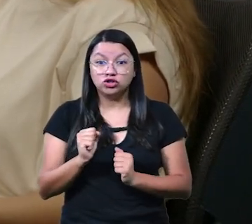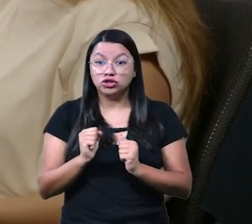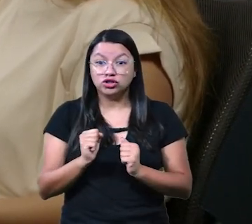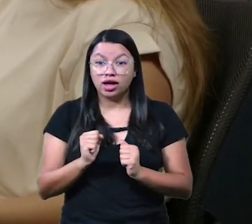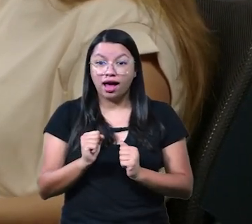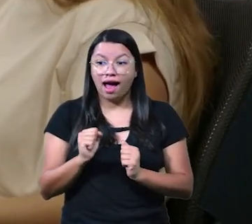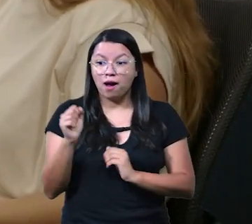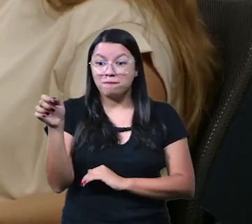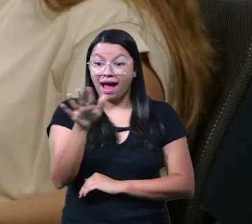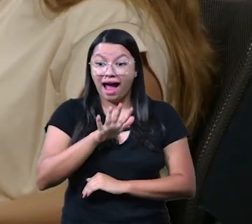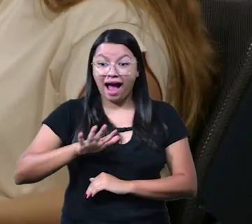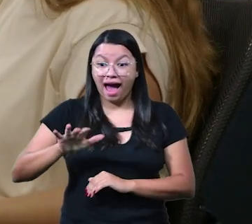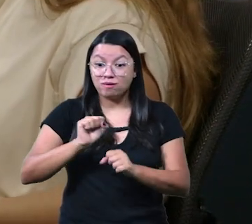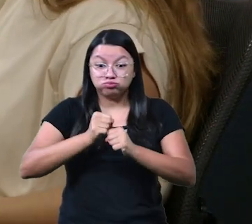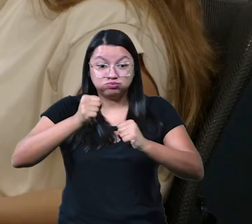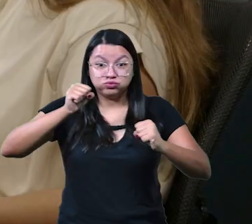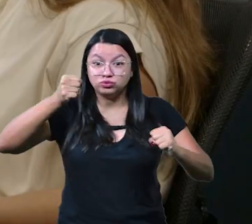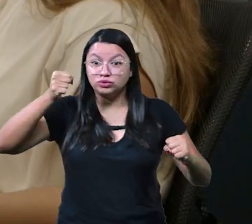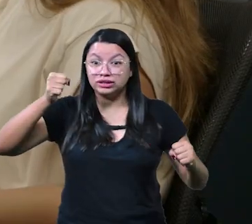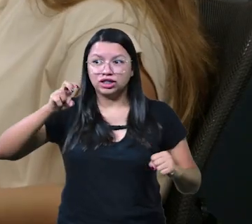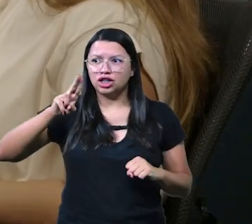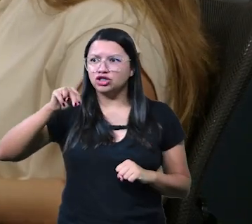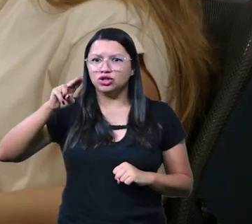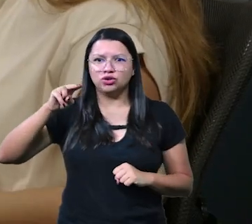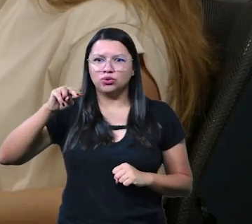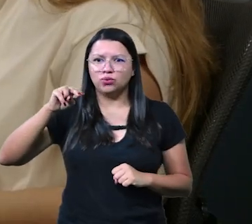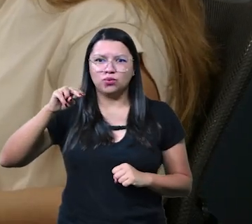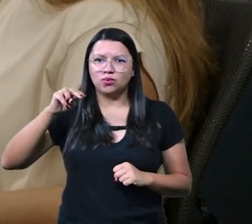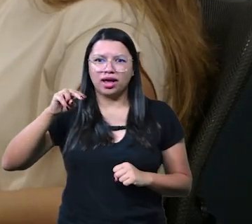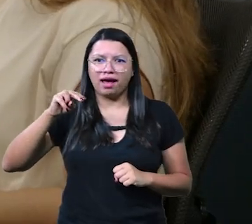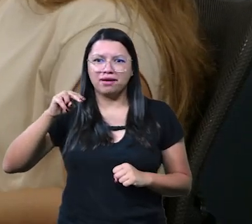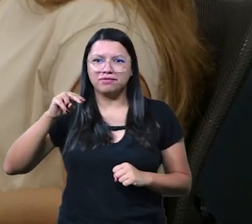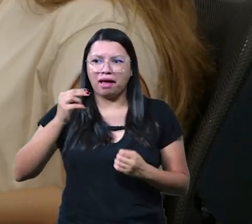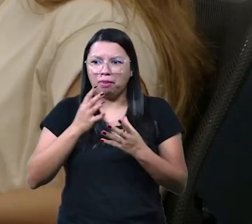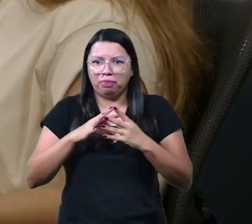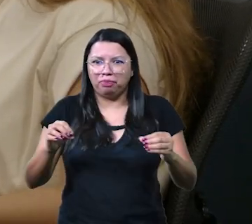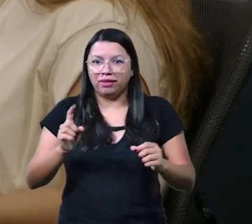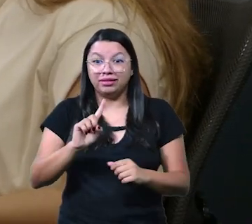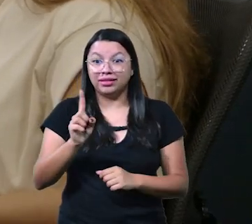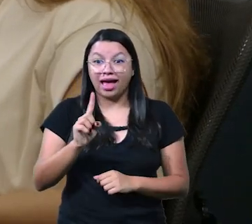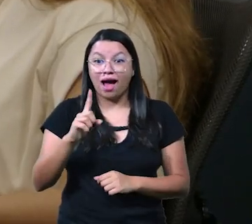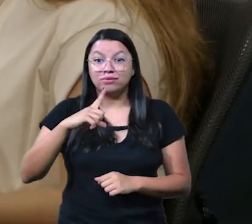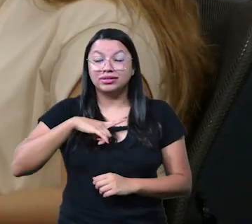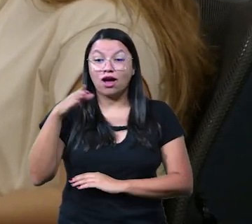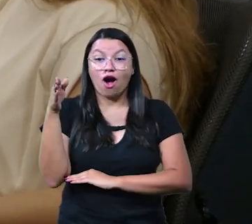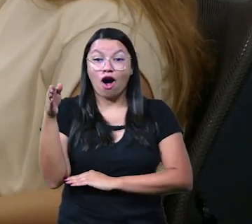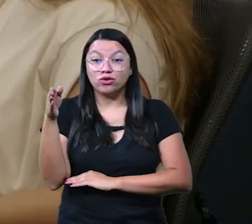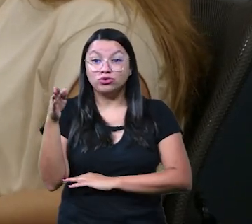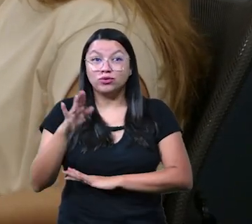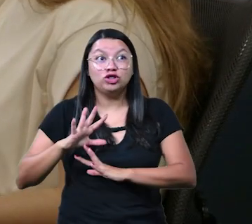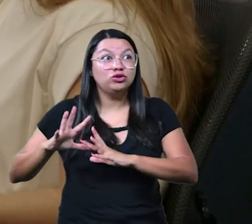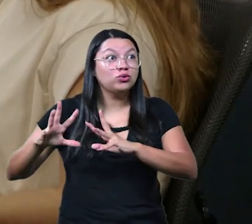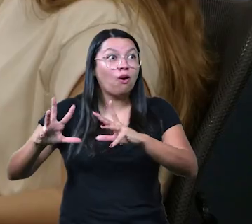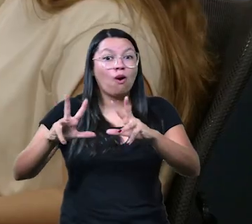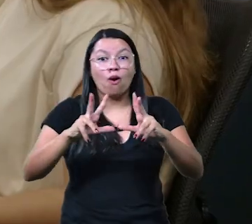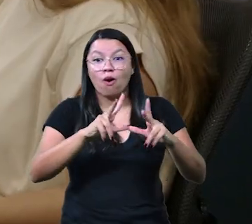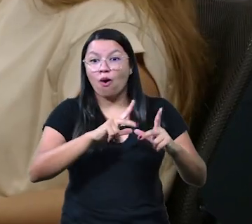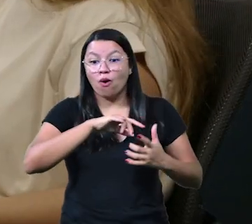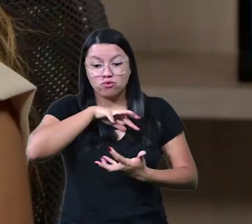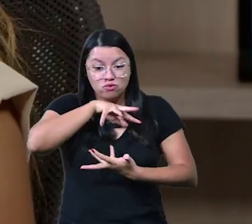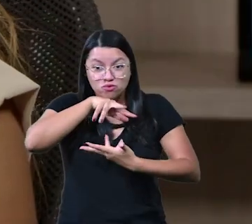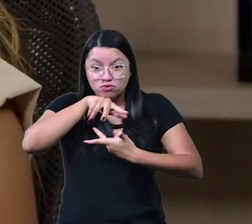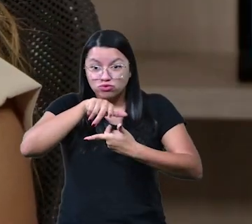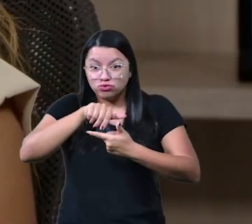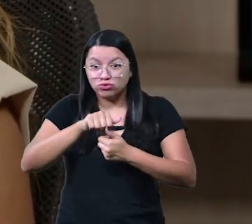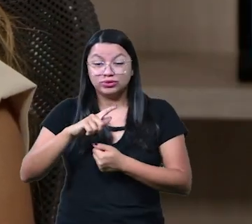existir. É um mercado que nunca vai deixar de existir porque tem hotelaria em todo lugar, tem hotel em todo lugar, tem